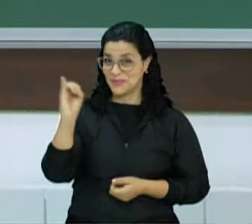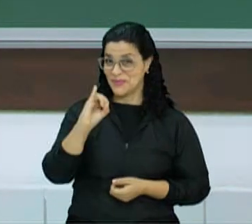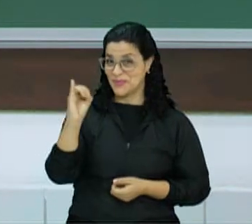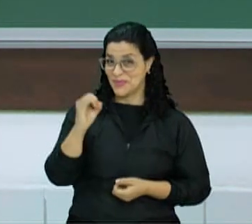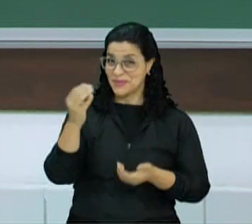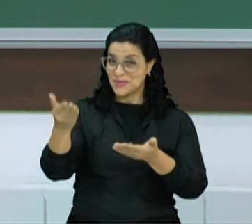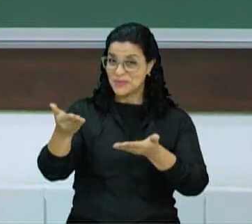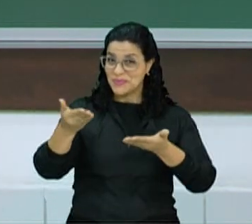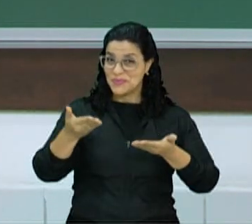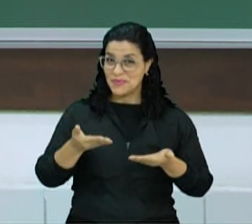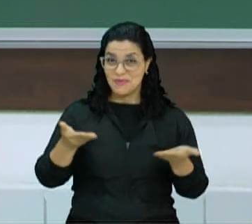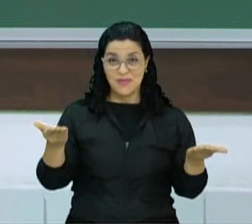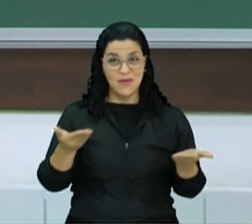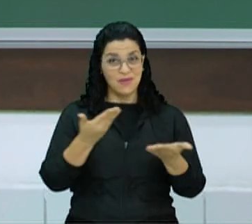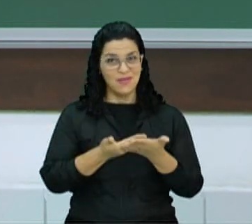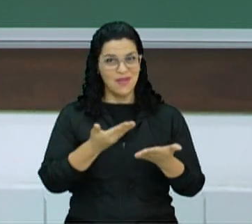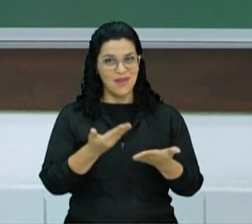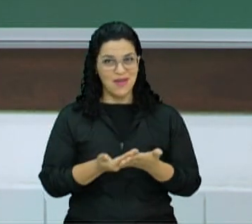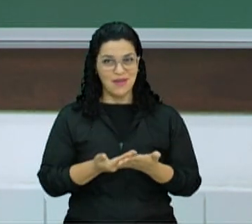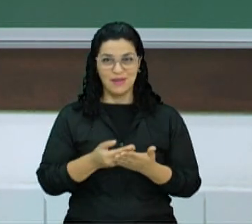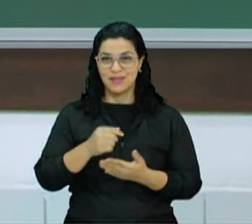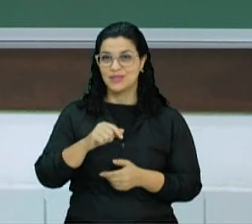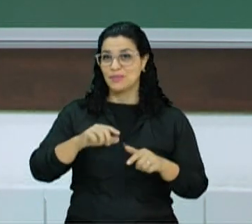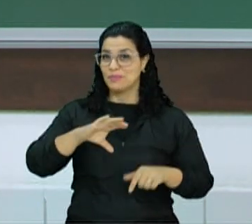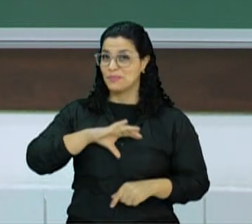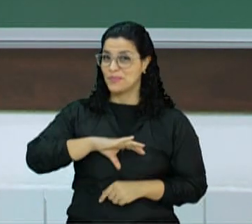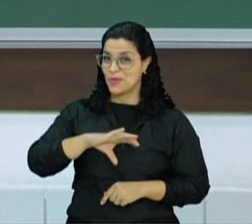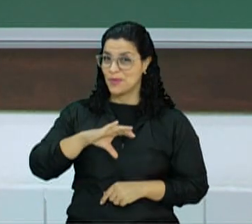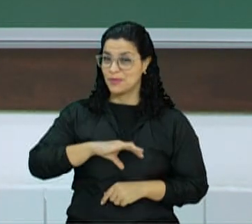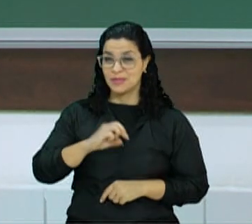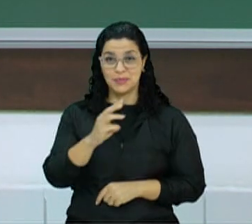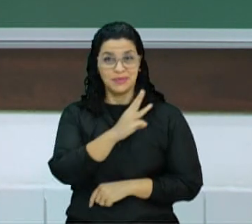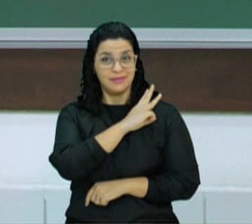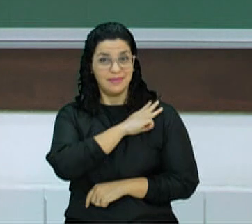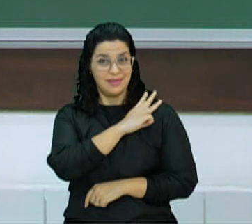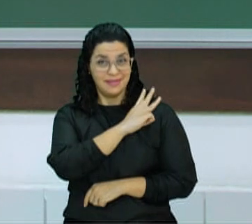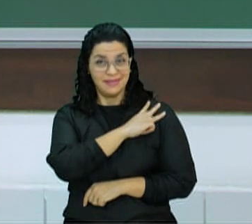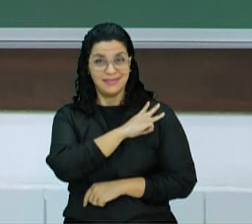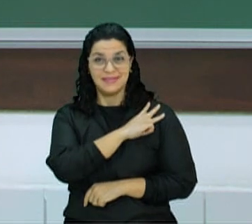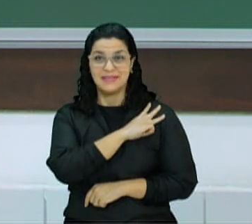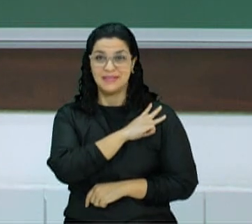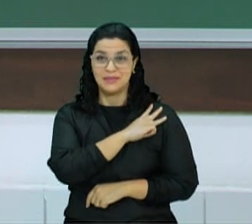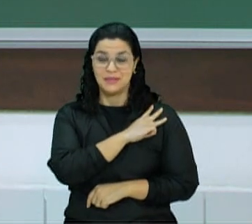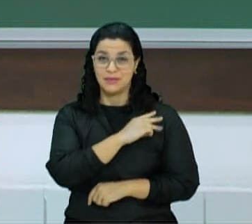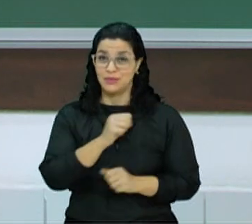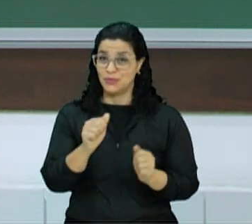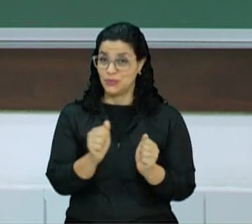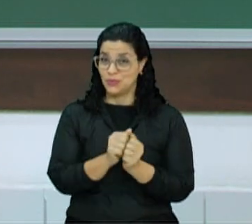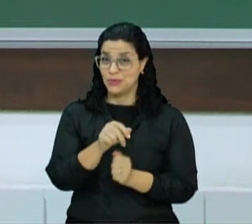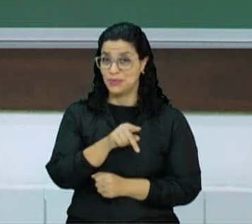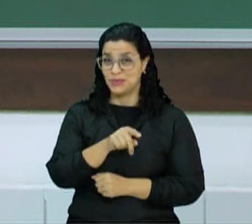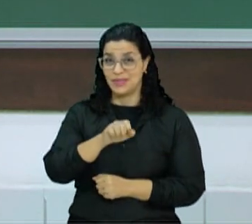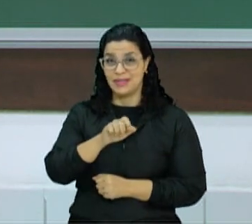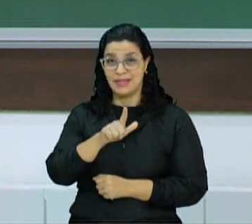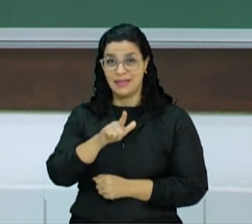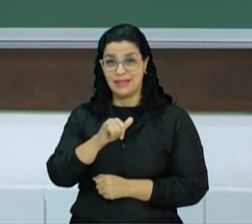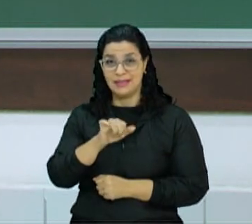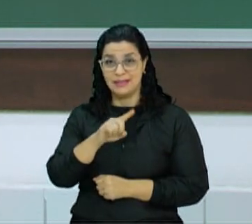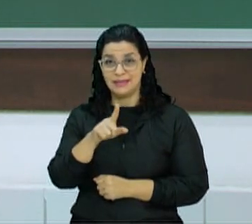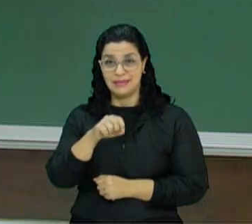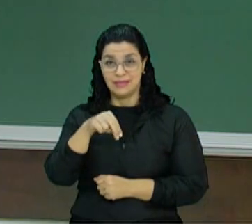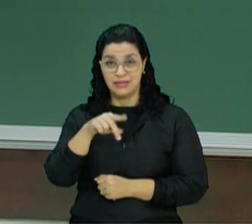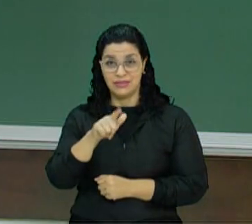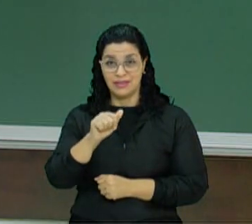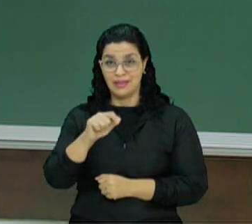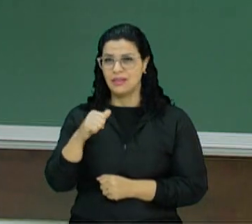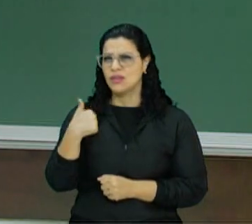Olá, sejam todos muito bem-vindos à nossa aula de língua portuguesa para a terceira série do ensino médio com a professora Elisângela. Vamos